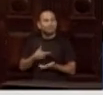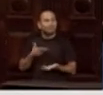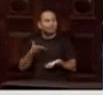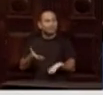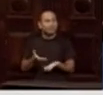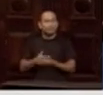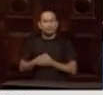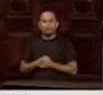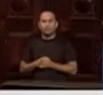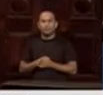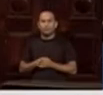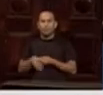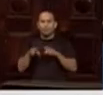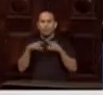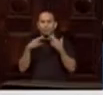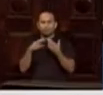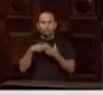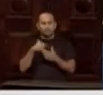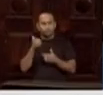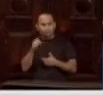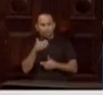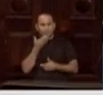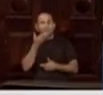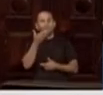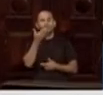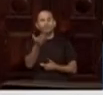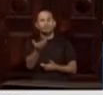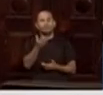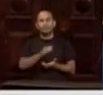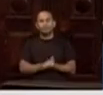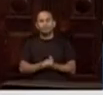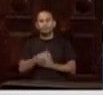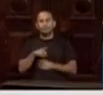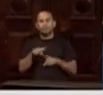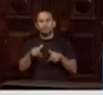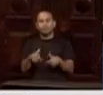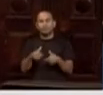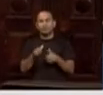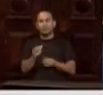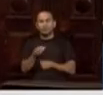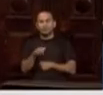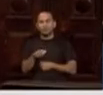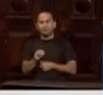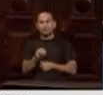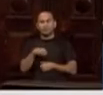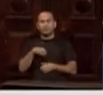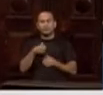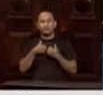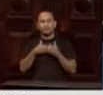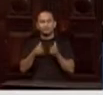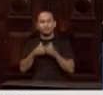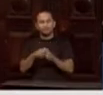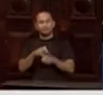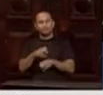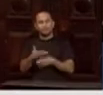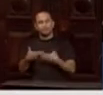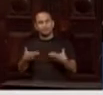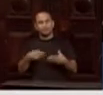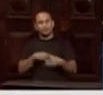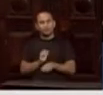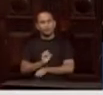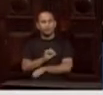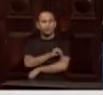pedi uma reunião, tive a oportunidade de ir na Gestransp, na agência de transporte do Estado de Janeiro, conversando